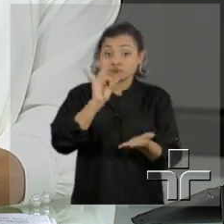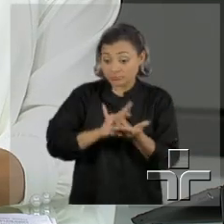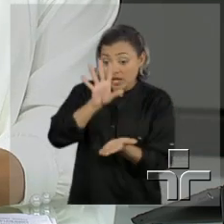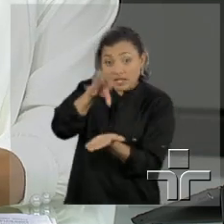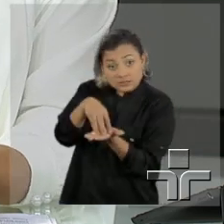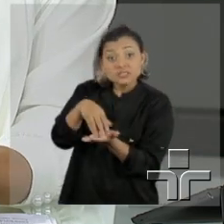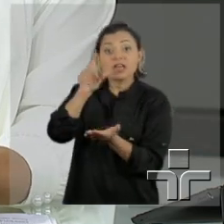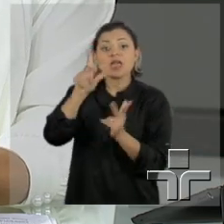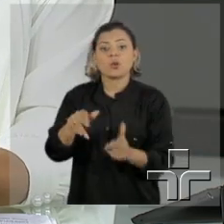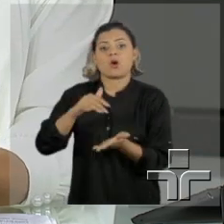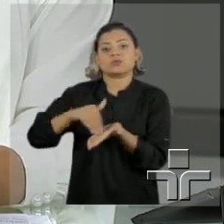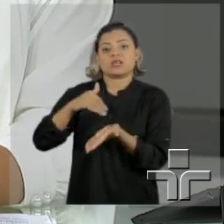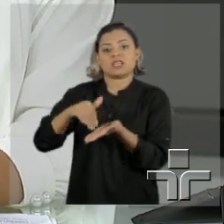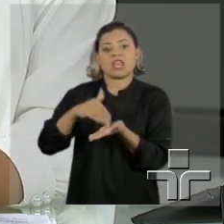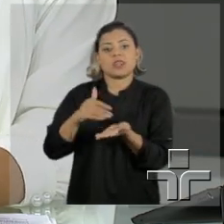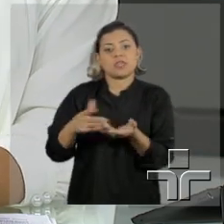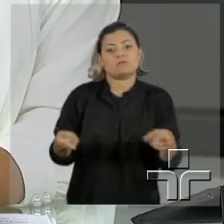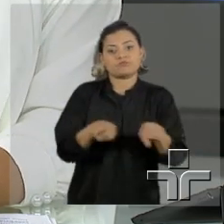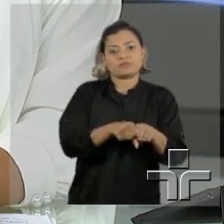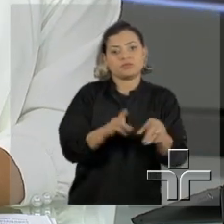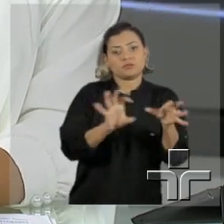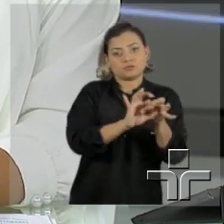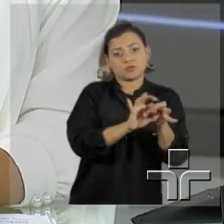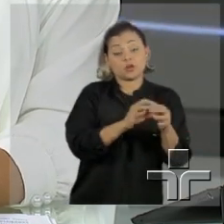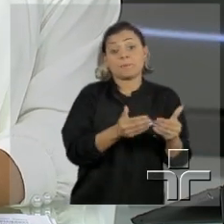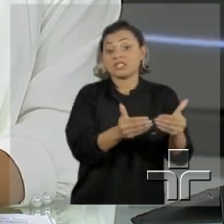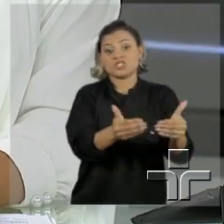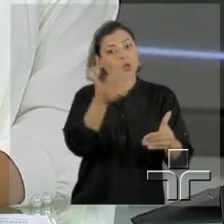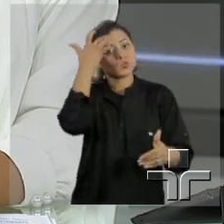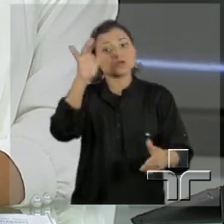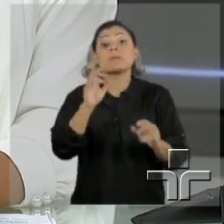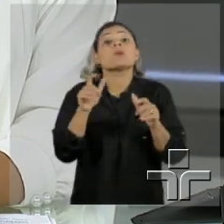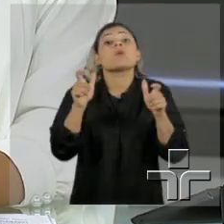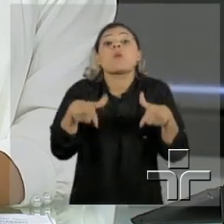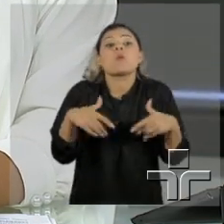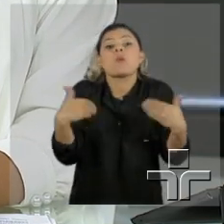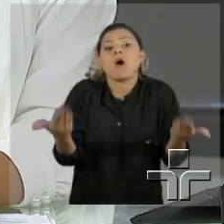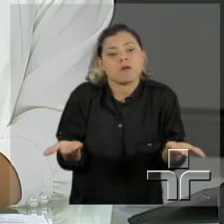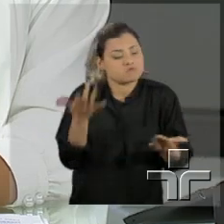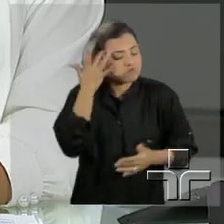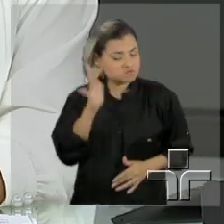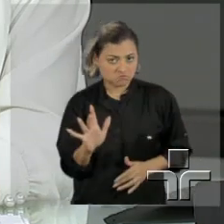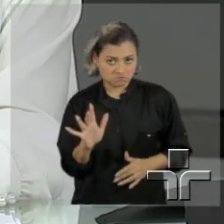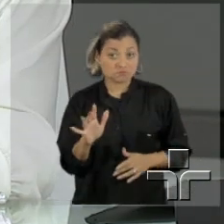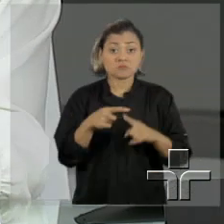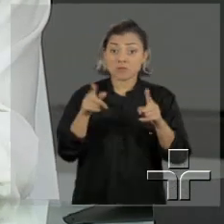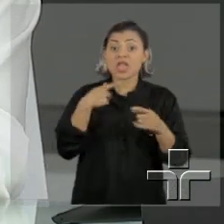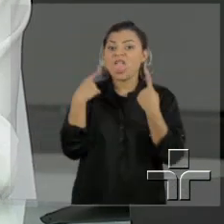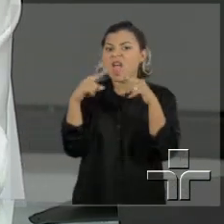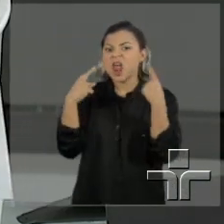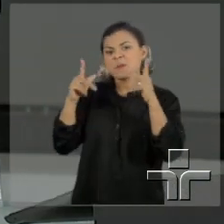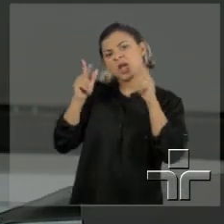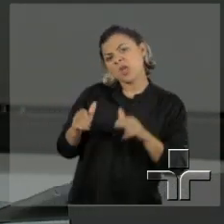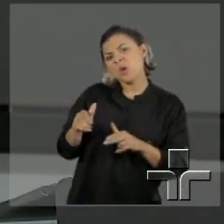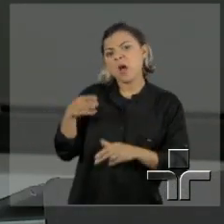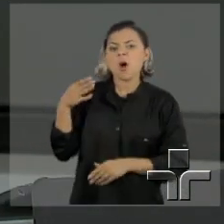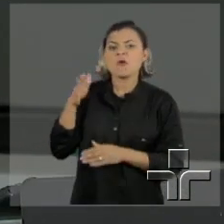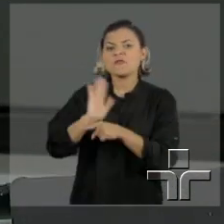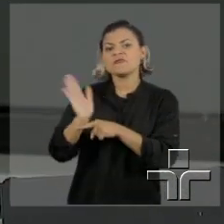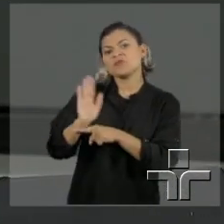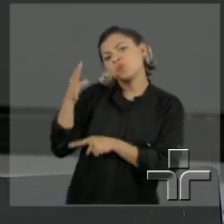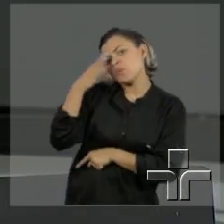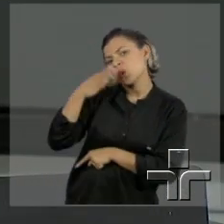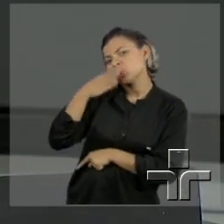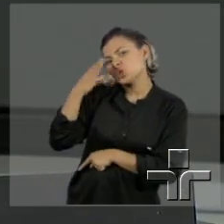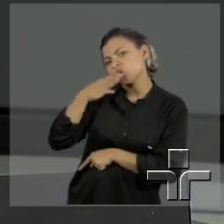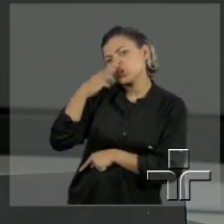secretaria ligada a algum ministério ainda não definido. Ontem, o presidente havia reclamado de filmes como Bruna Surfistinha, sobre a vida